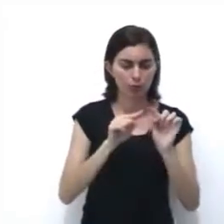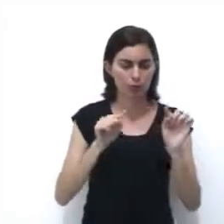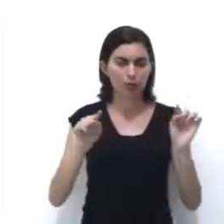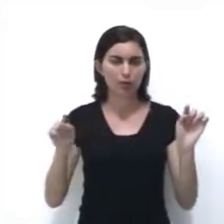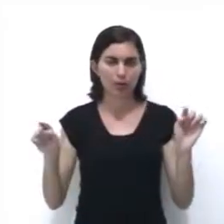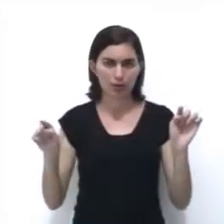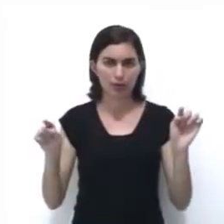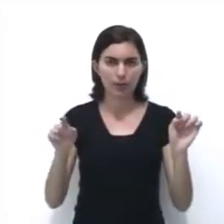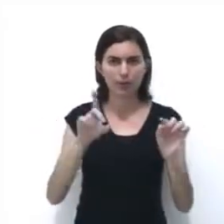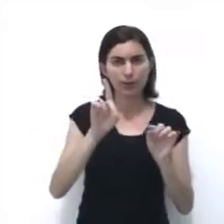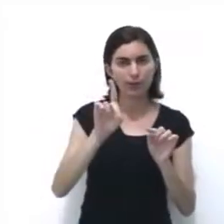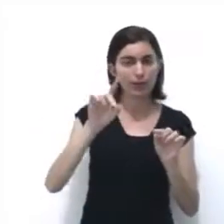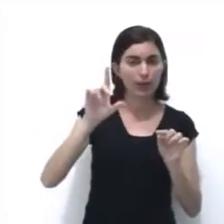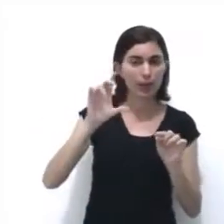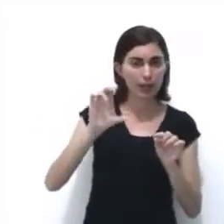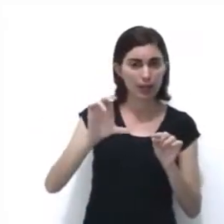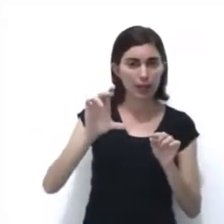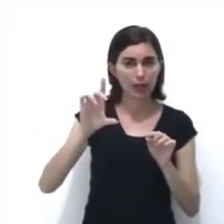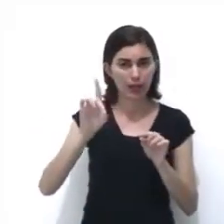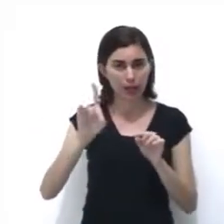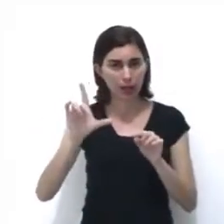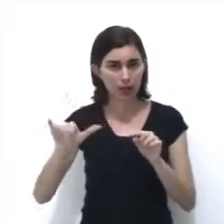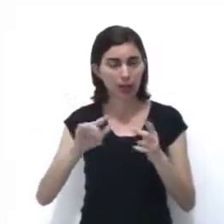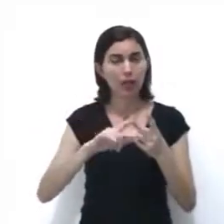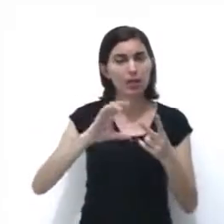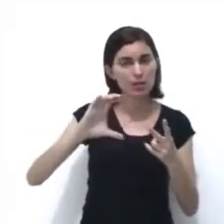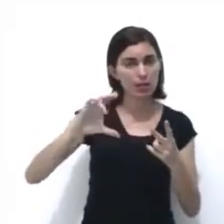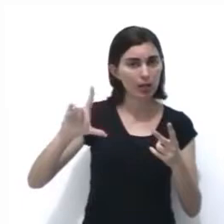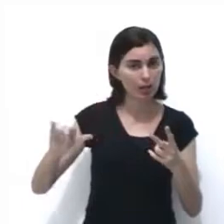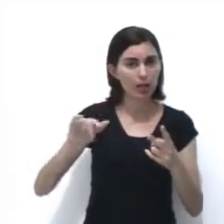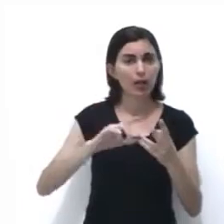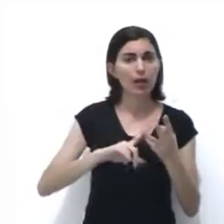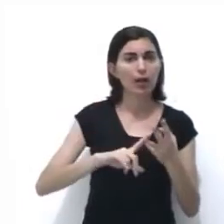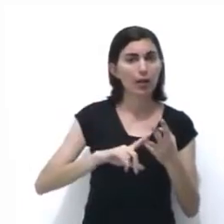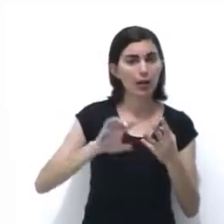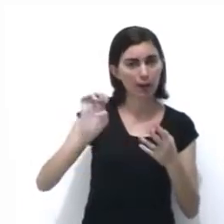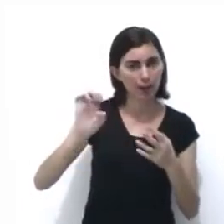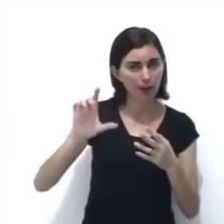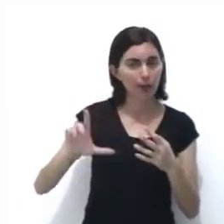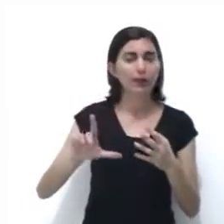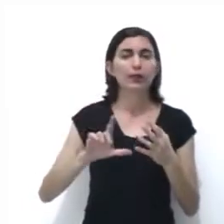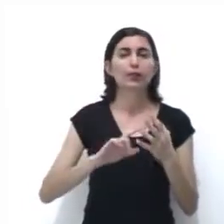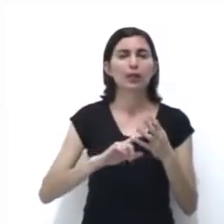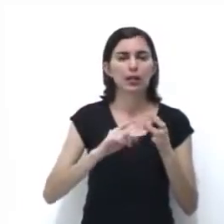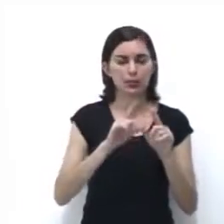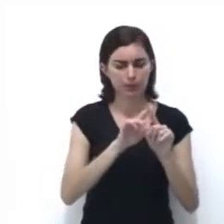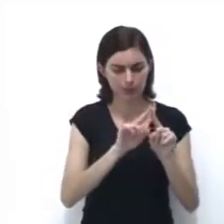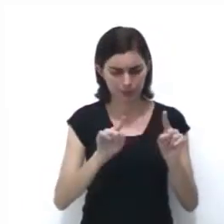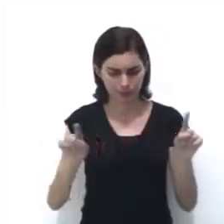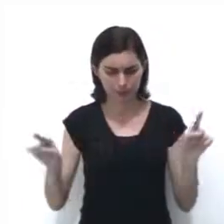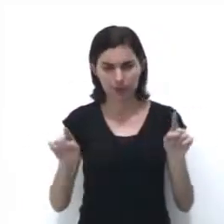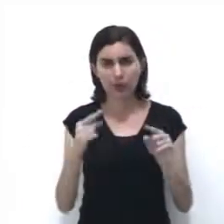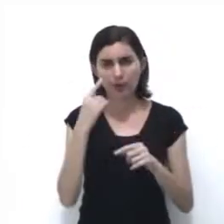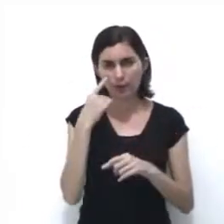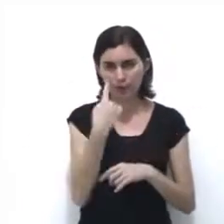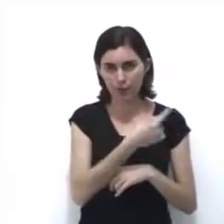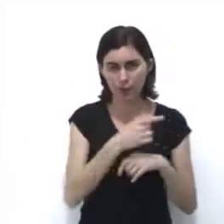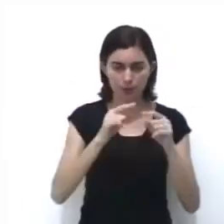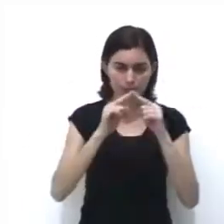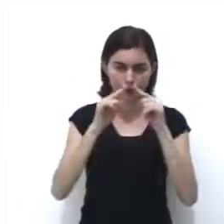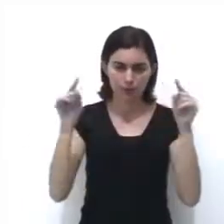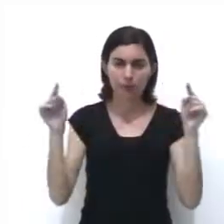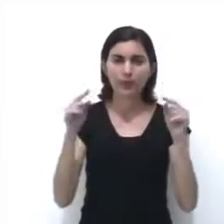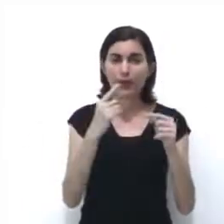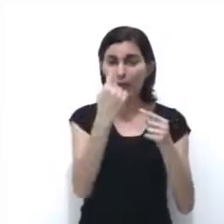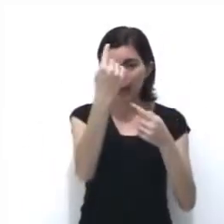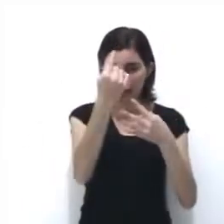B', C', D', E'. Perceba também, conforme aparece aí na sua